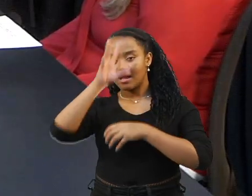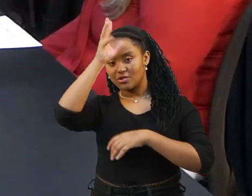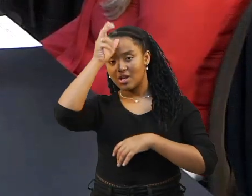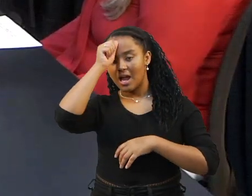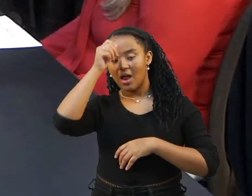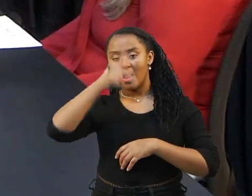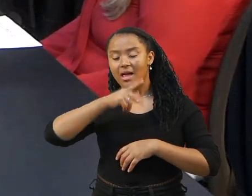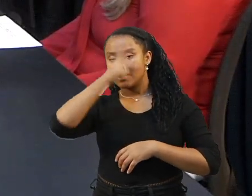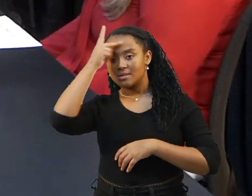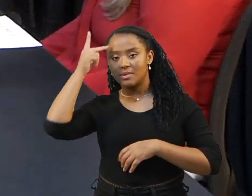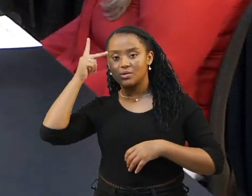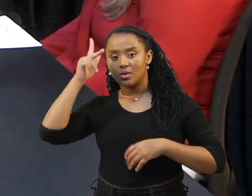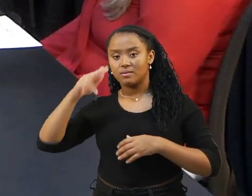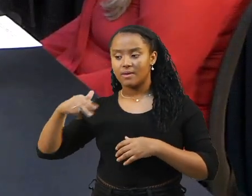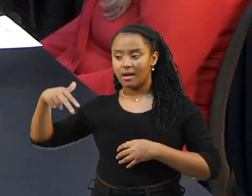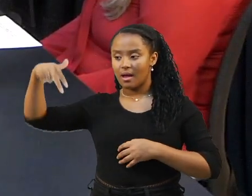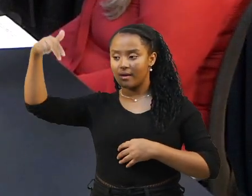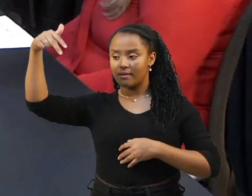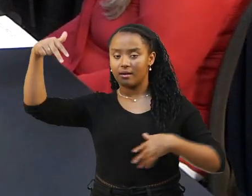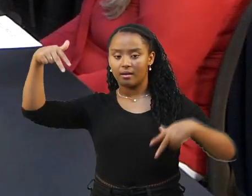pessoas ficavam na parte superior,